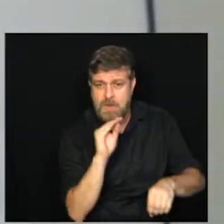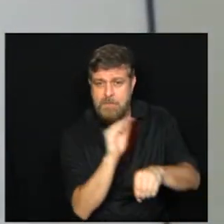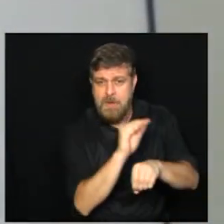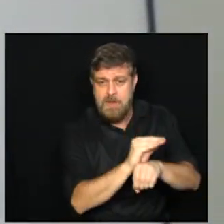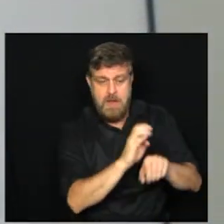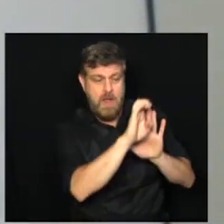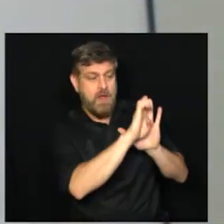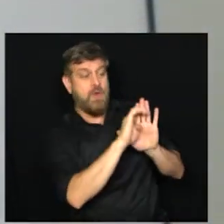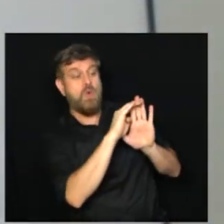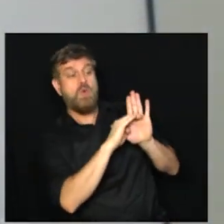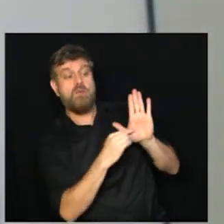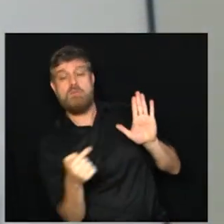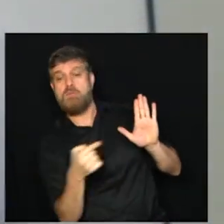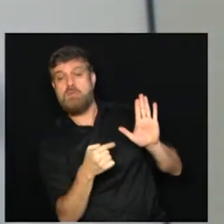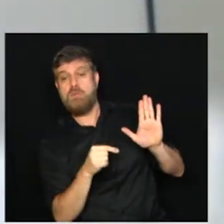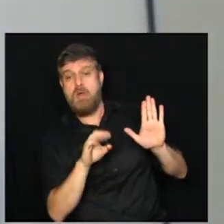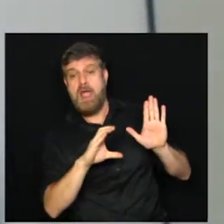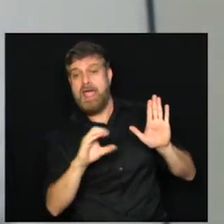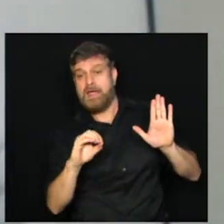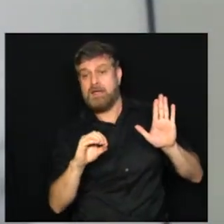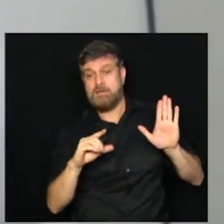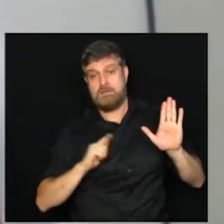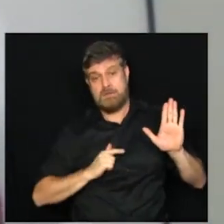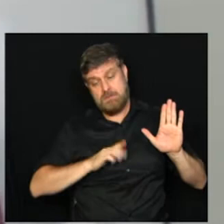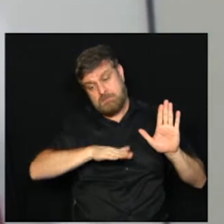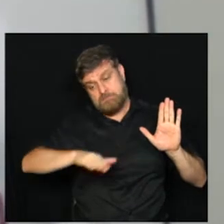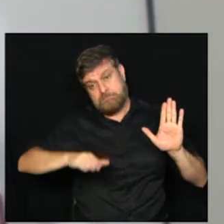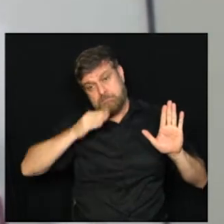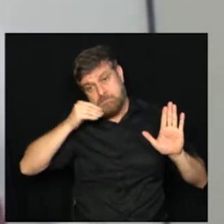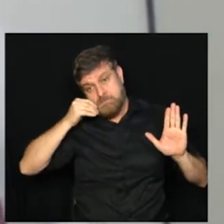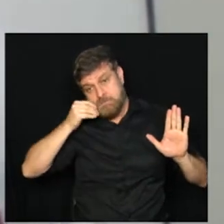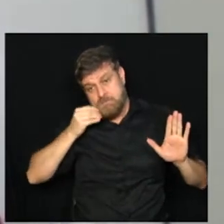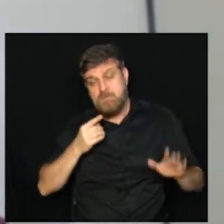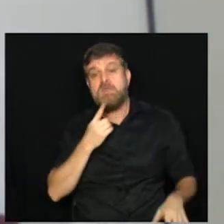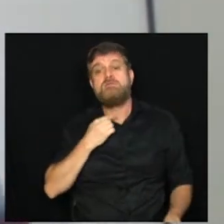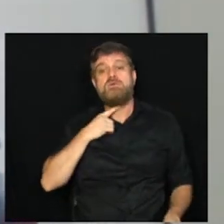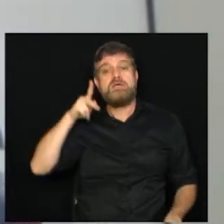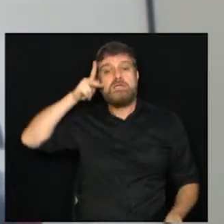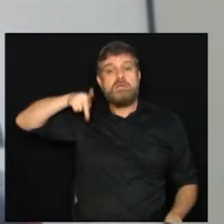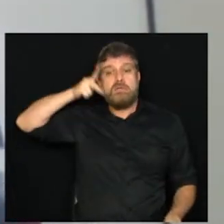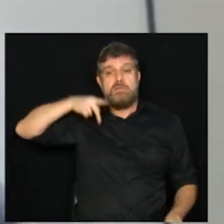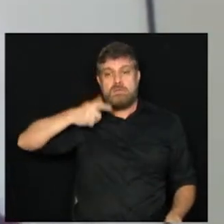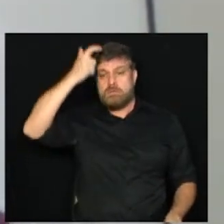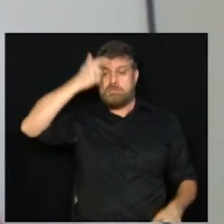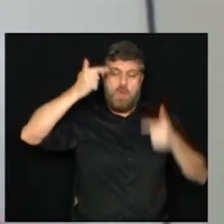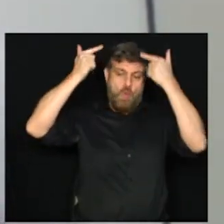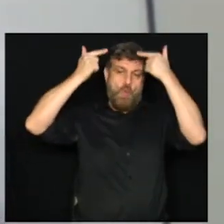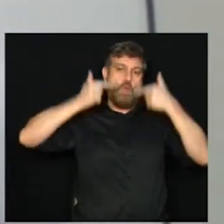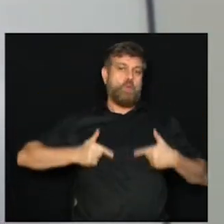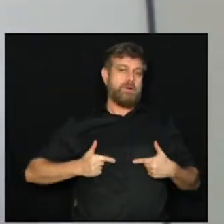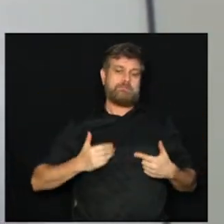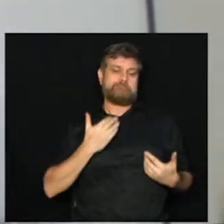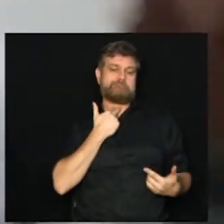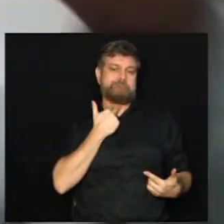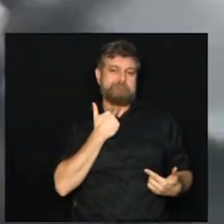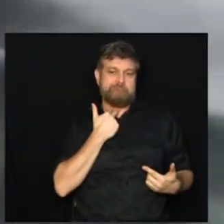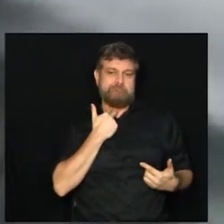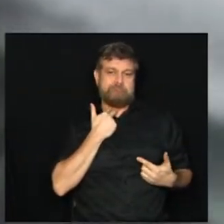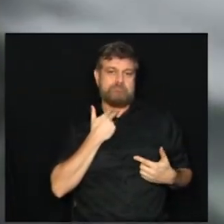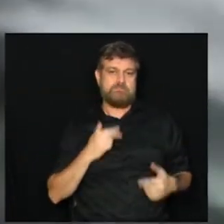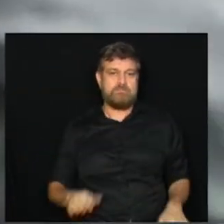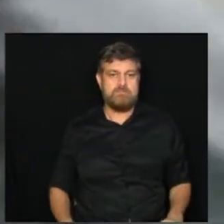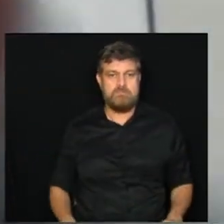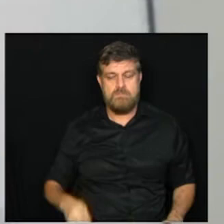aqui. Aí a vontade política, eu não tenho gerência sobre isso, aí é com